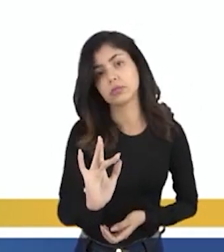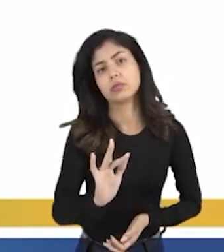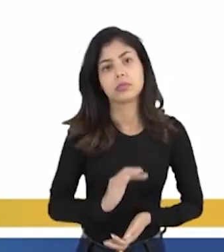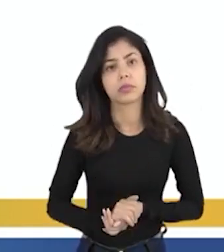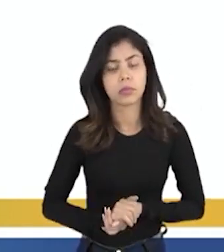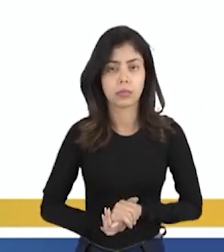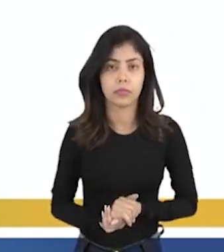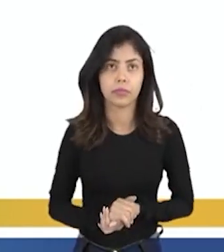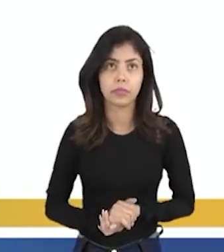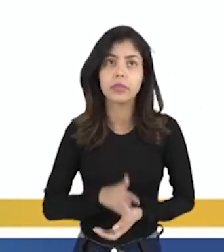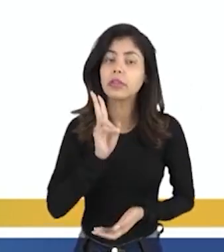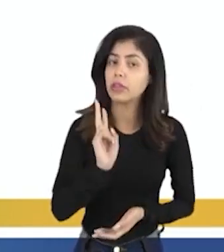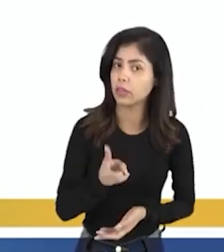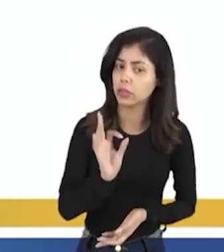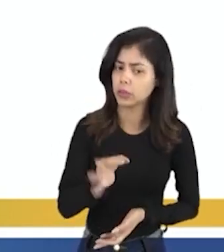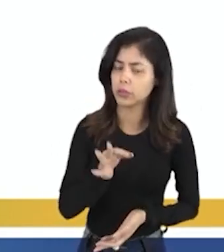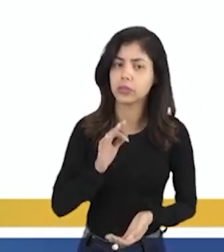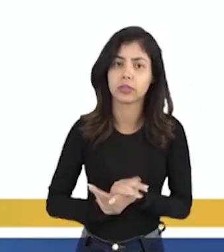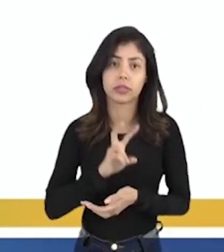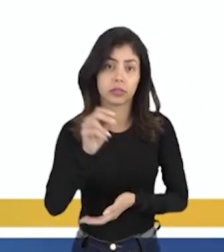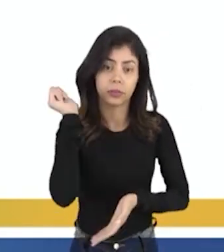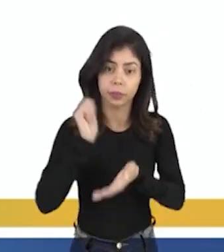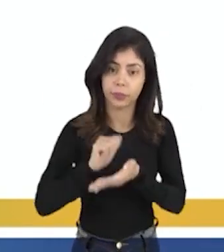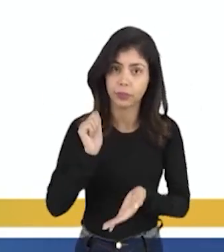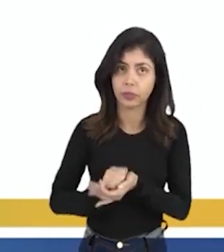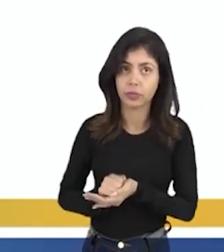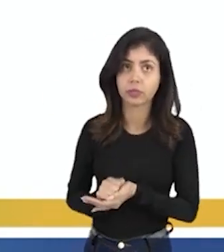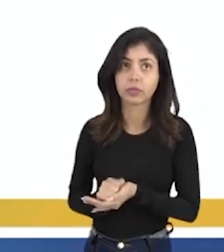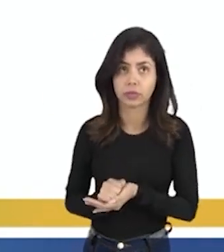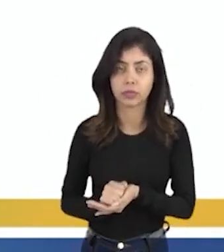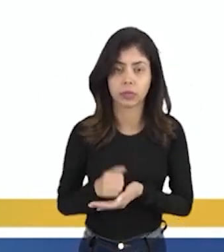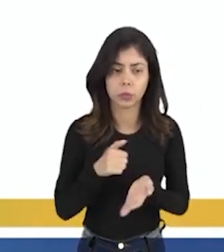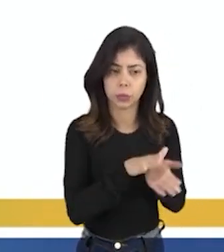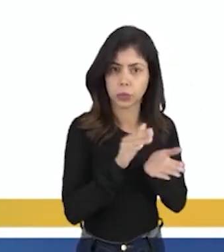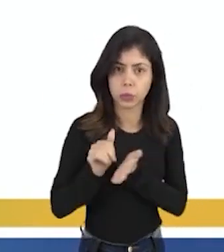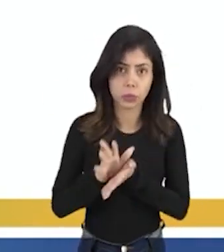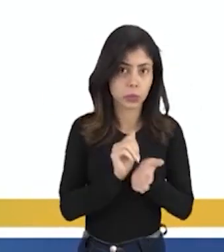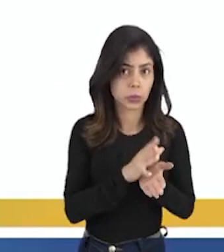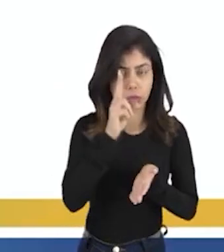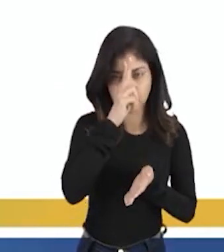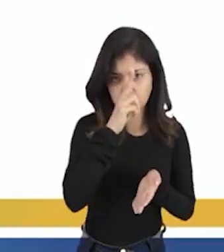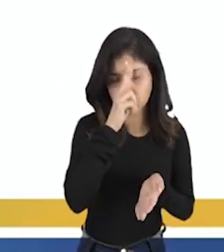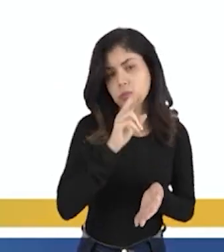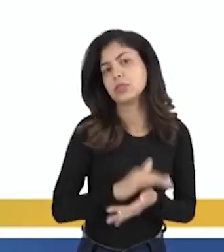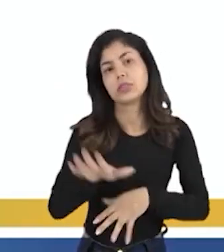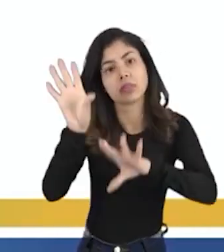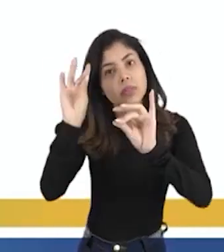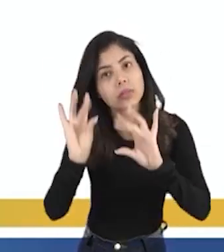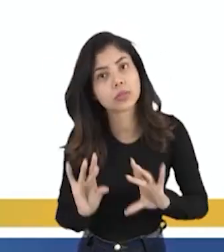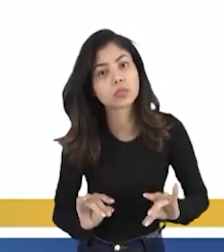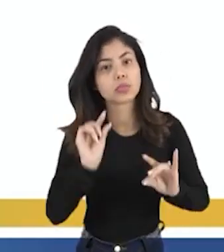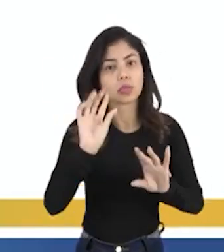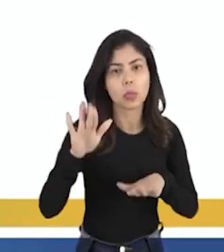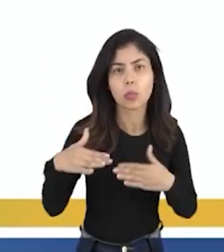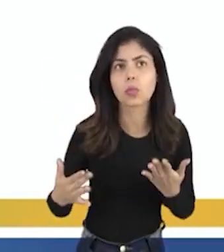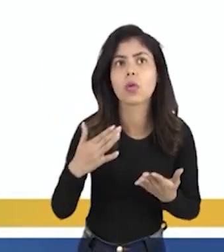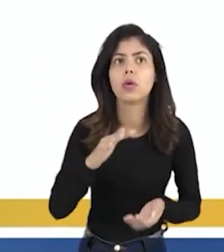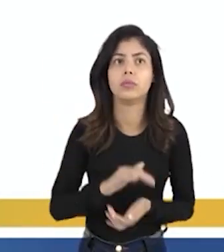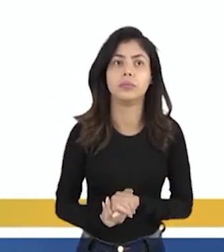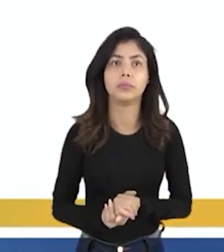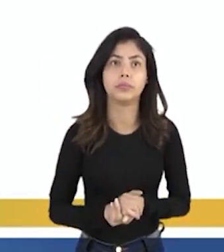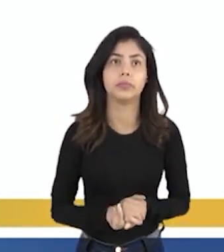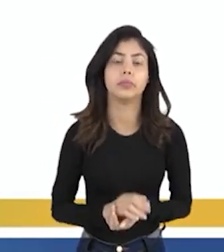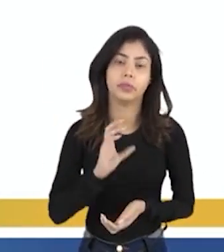a correta, você vai fazendo por exclusão. Vai tentando lembrar o que é cada uma, o que é a função conativa, o